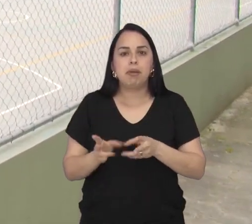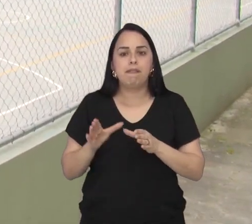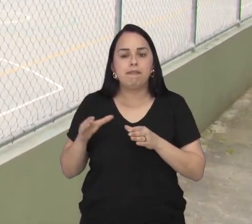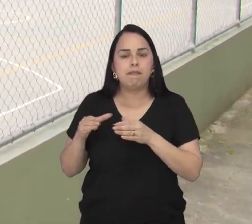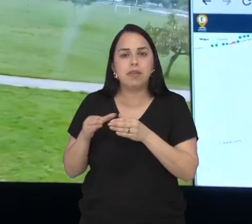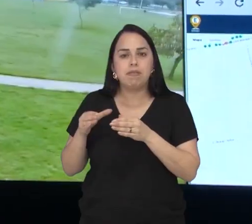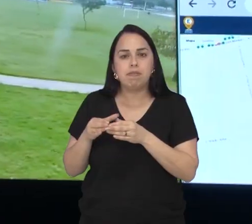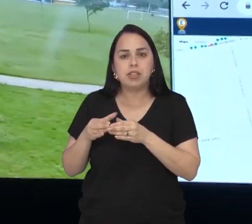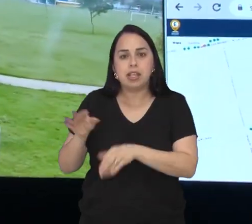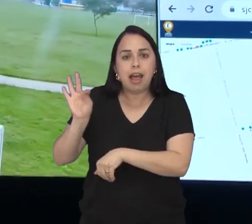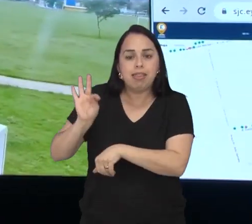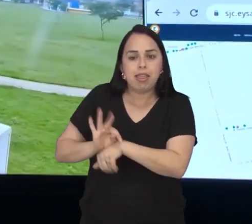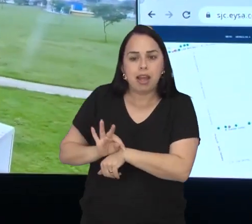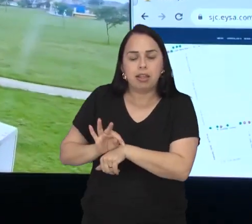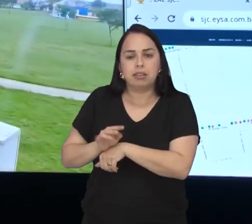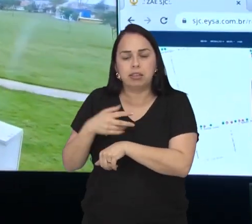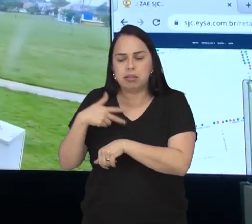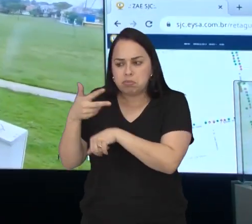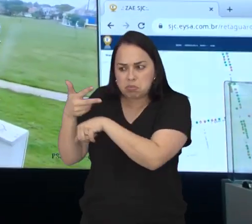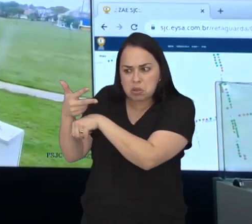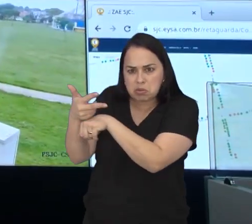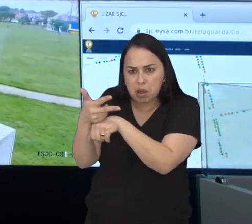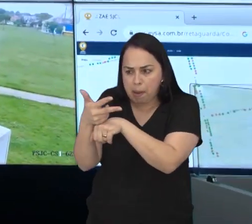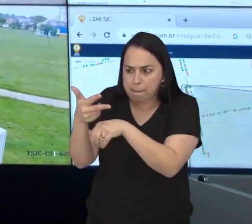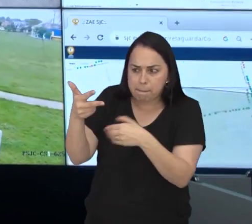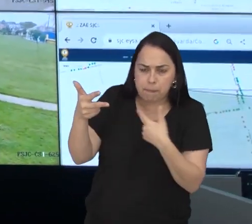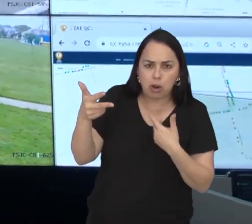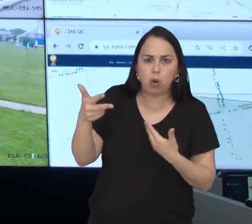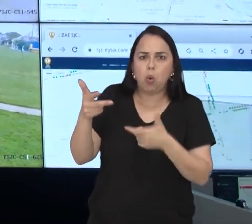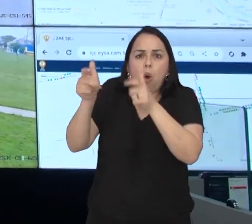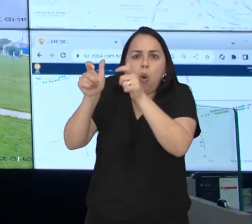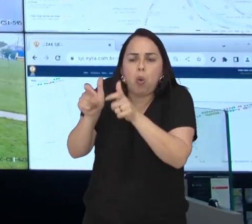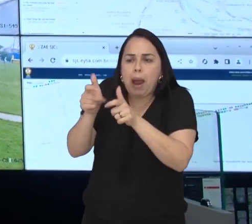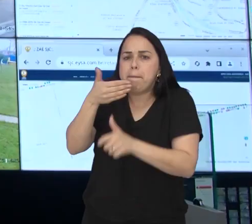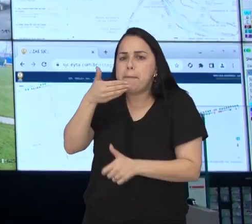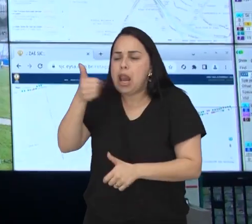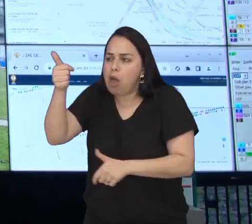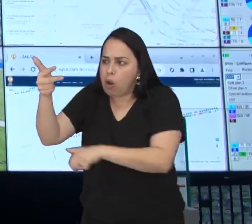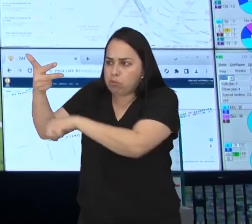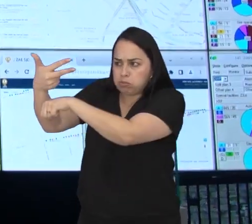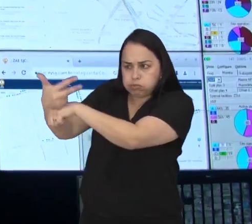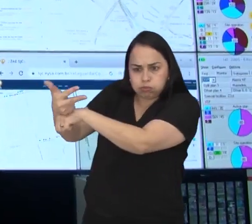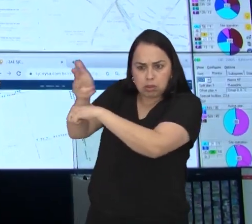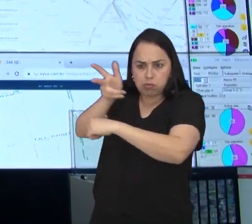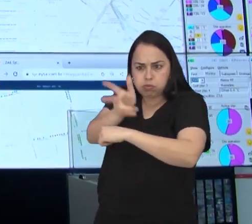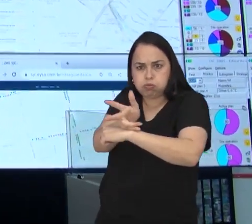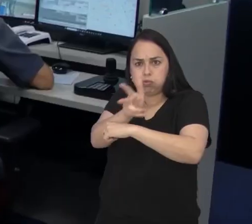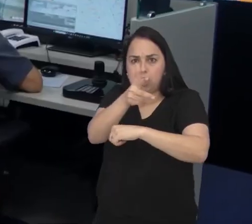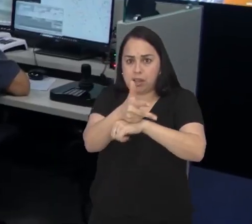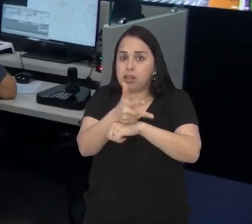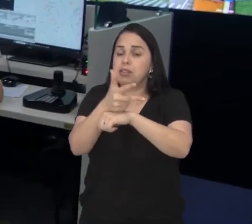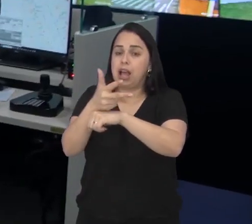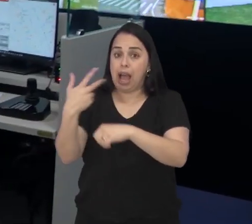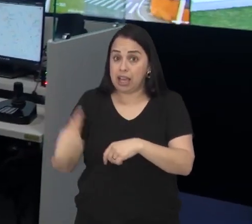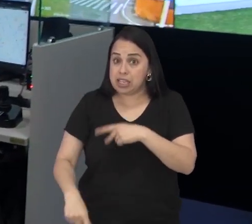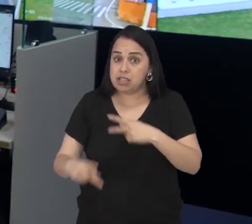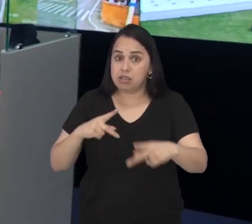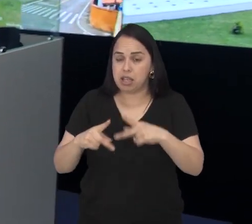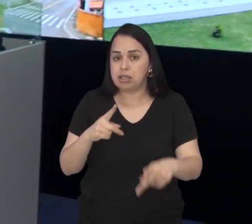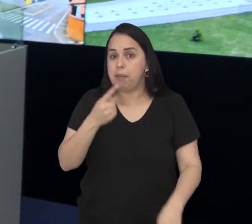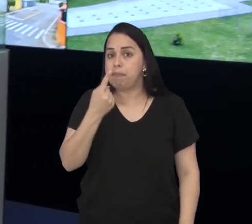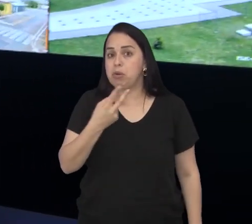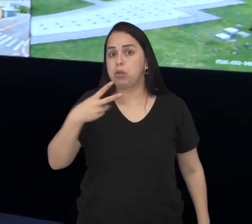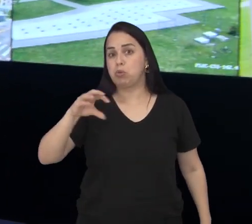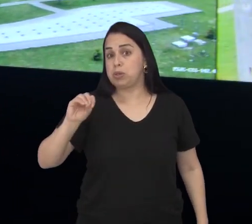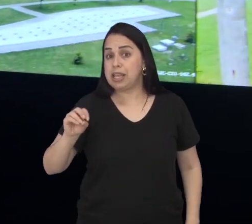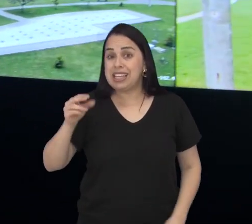estudos técnicos que avaliam o melhor posicionamento das câmeras, de modo que todo o ambiente seja monitorado. Ao todo, em São